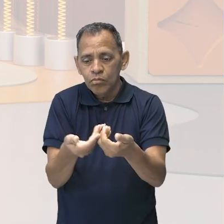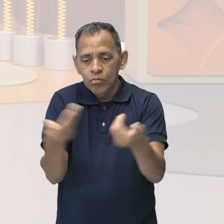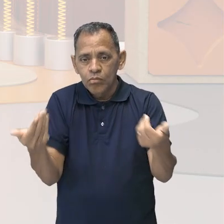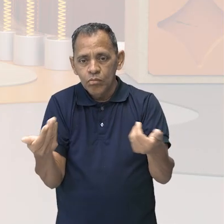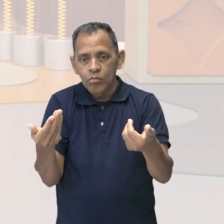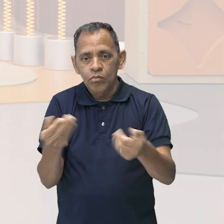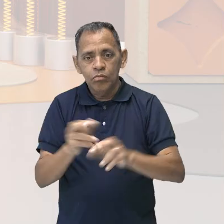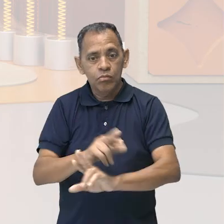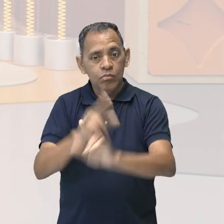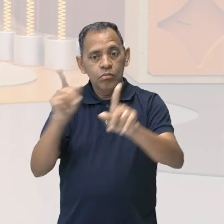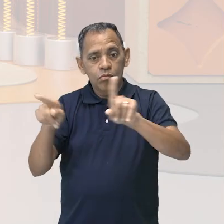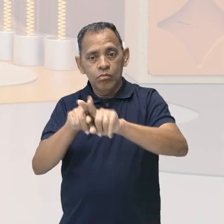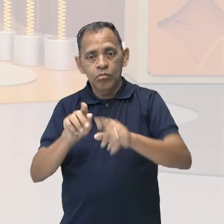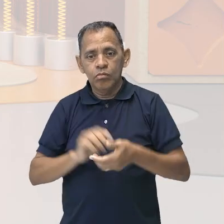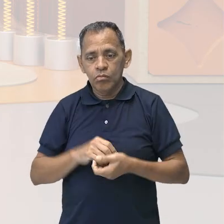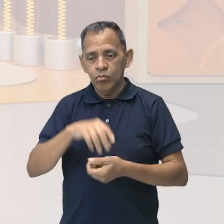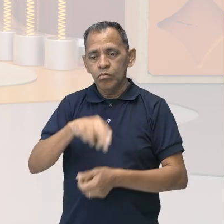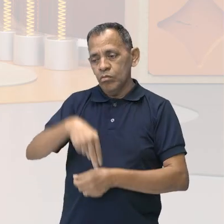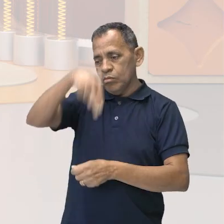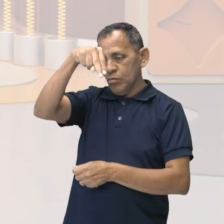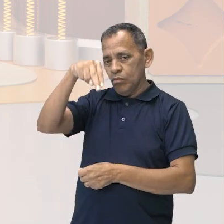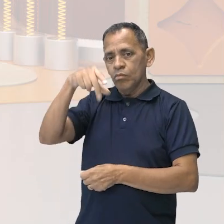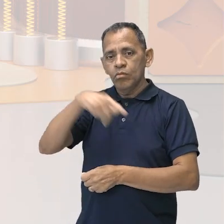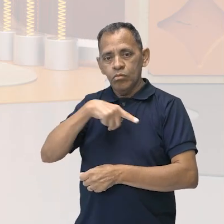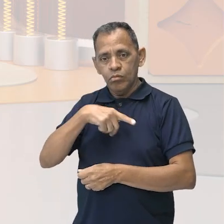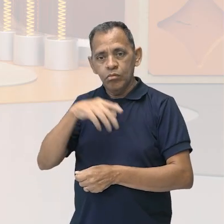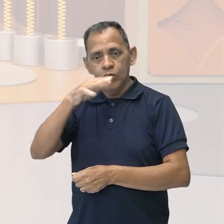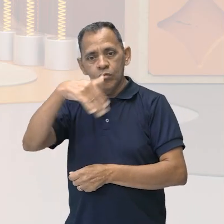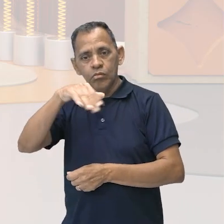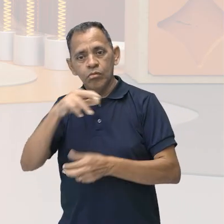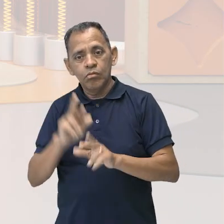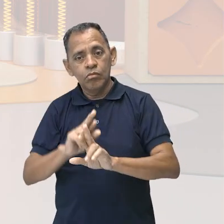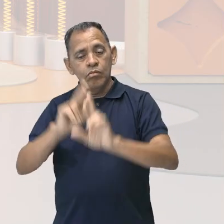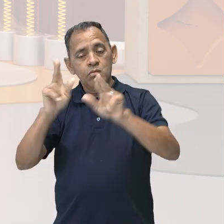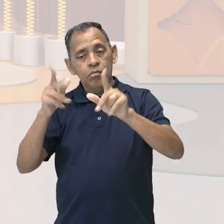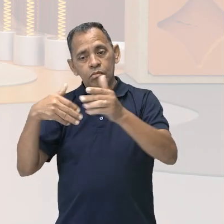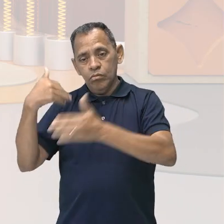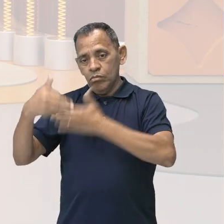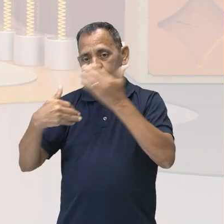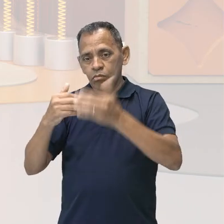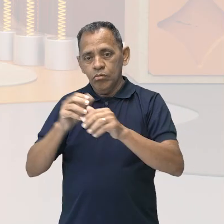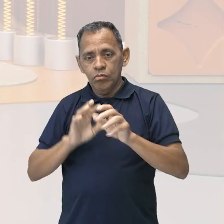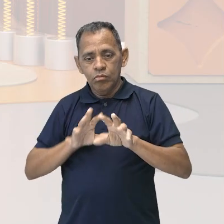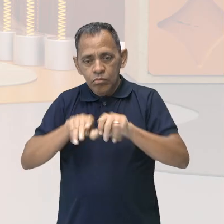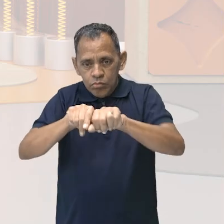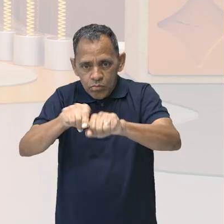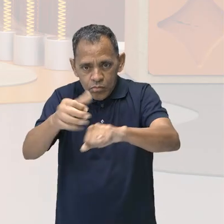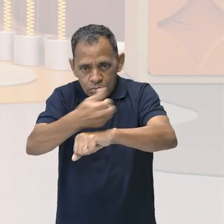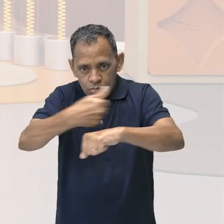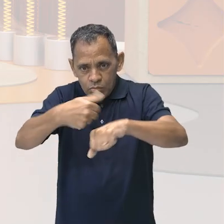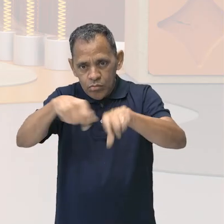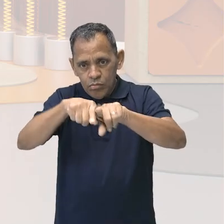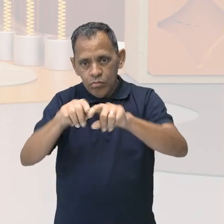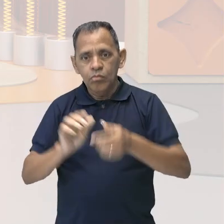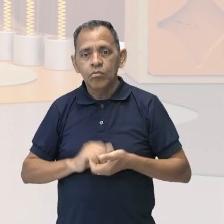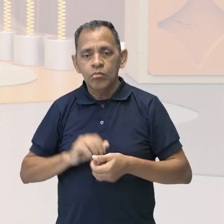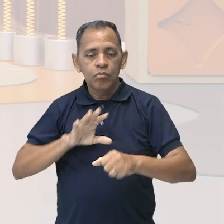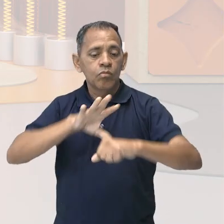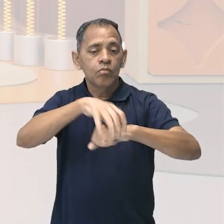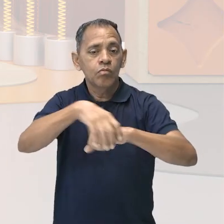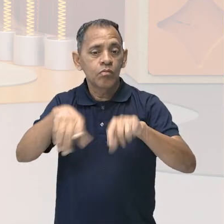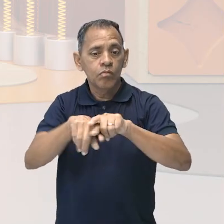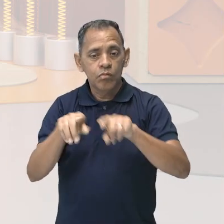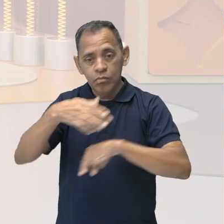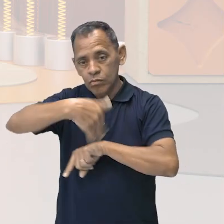norte, a gente teve uma ocupação completamente diferente, né, do processo de colonização e ocupação dessa região da